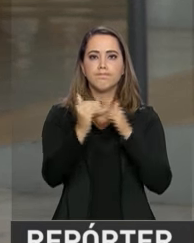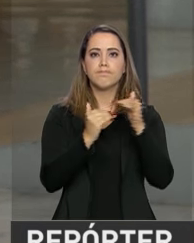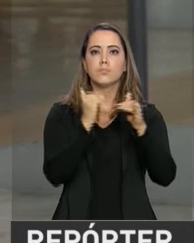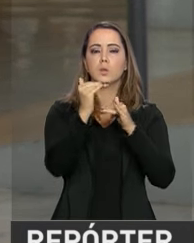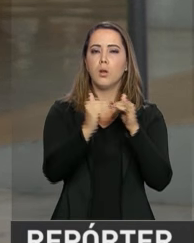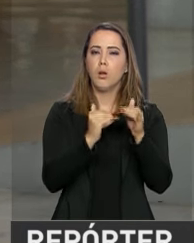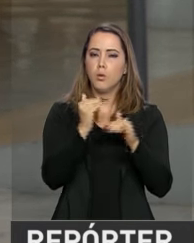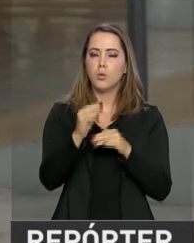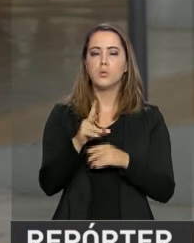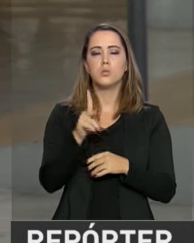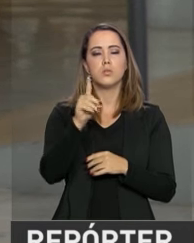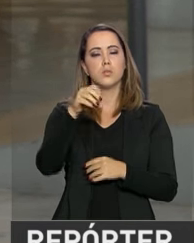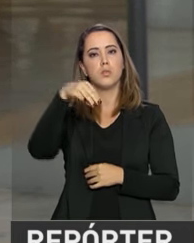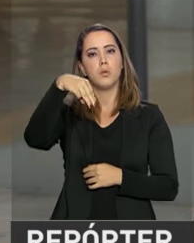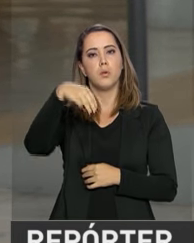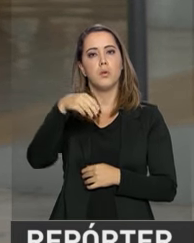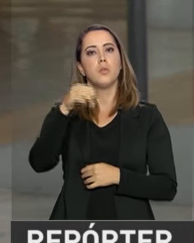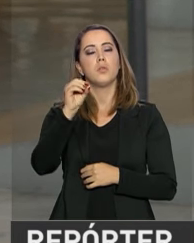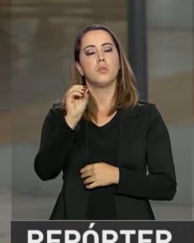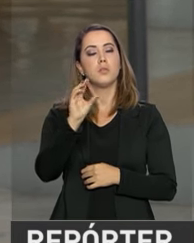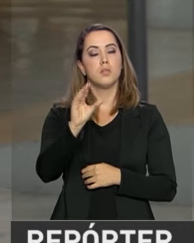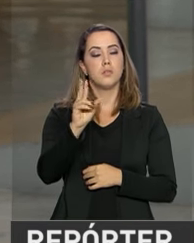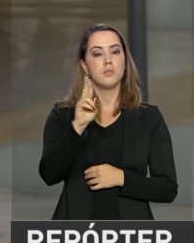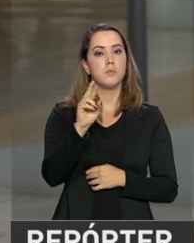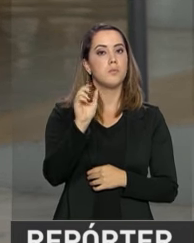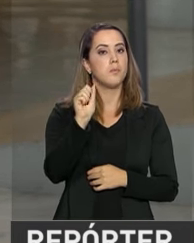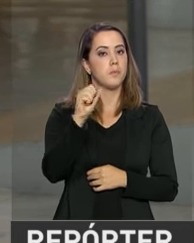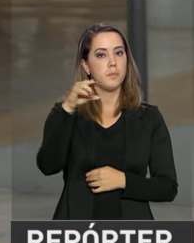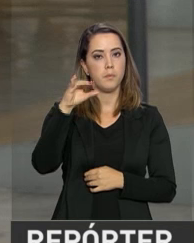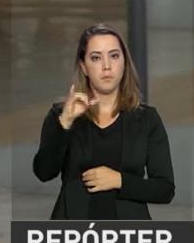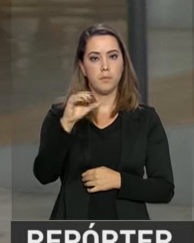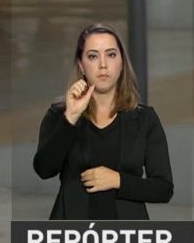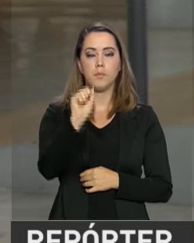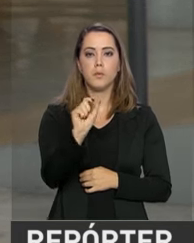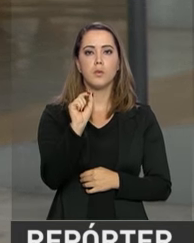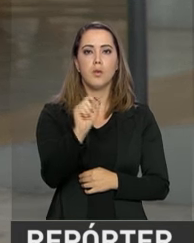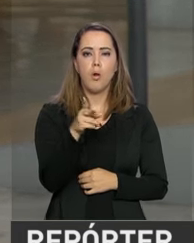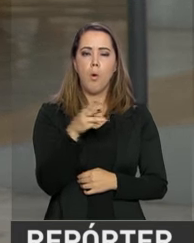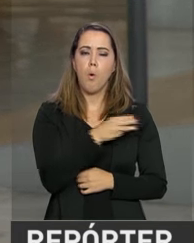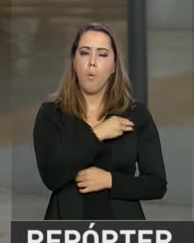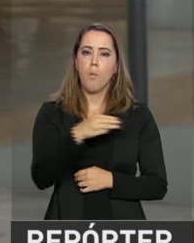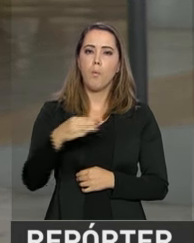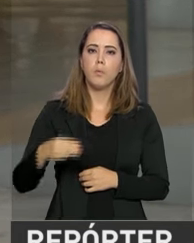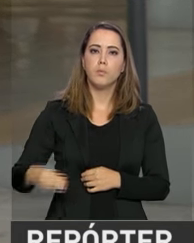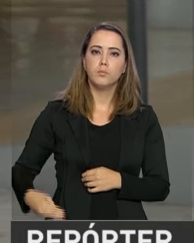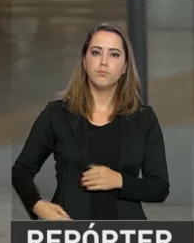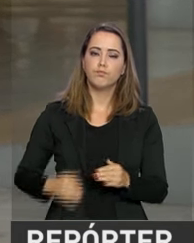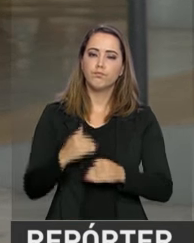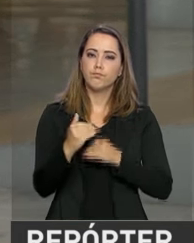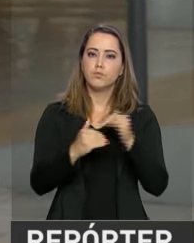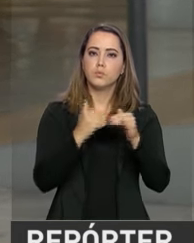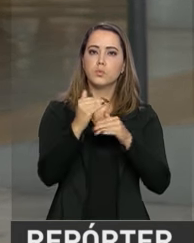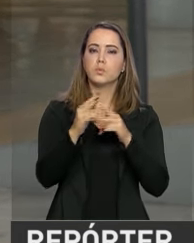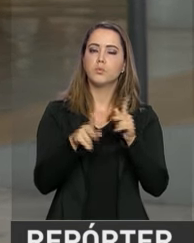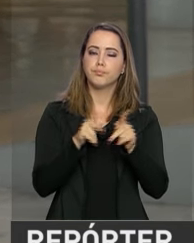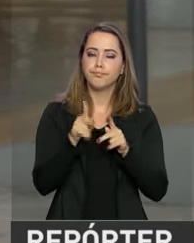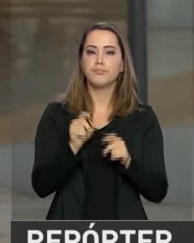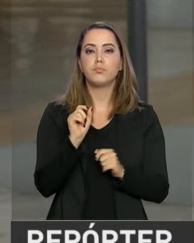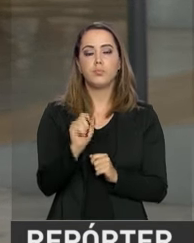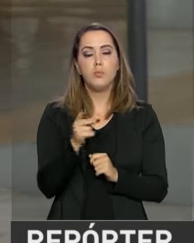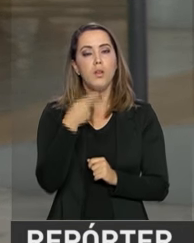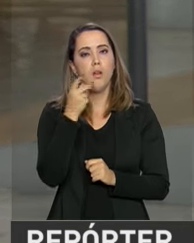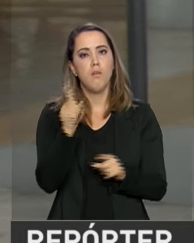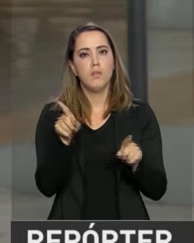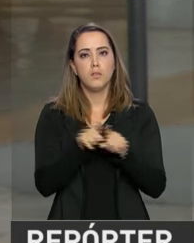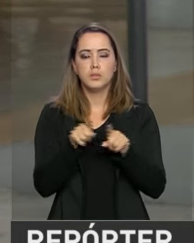pela transparência dos atos públicos. Em conversa com os jornalistas, o ministro Torquato Jardim falou sobre os acordos